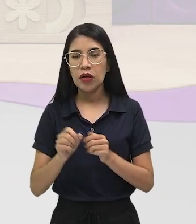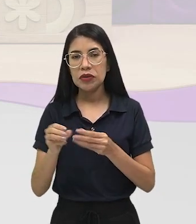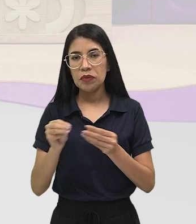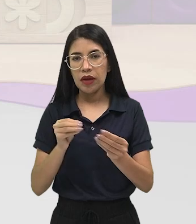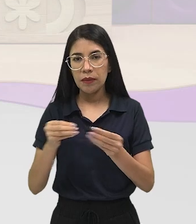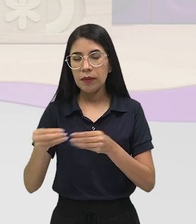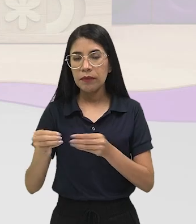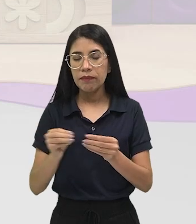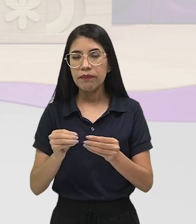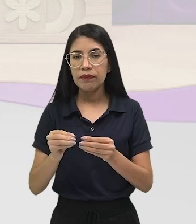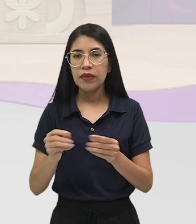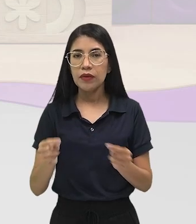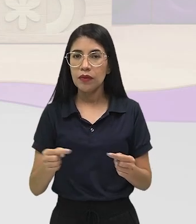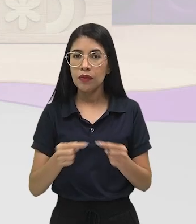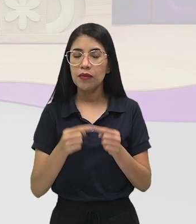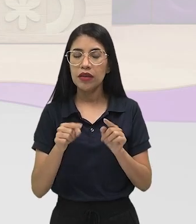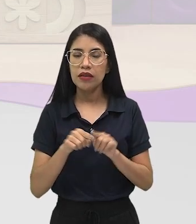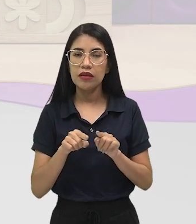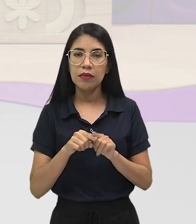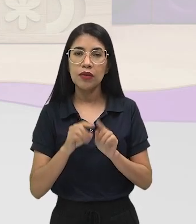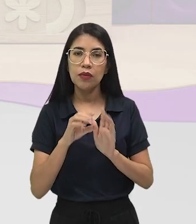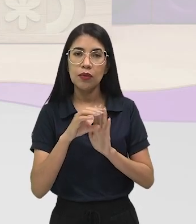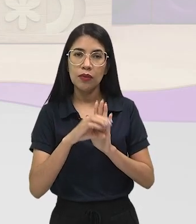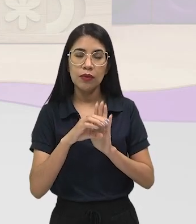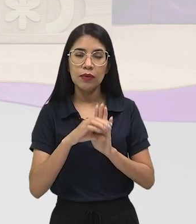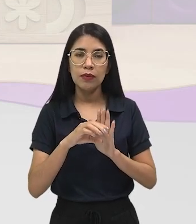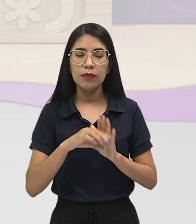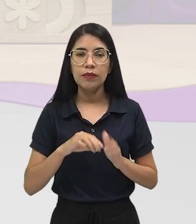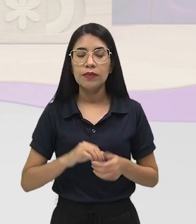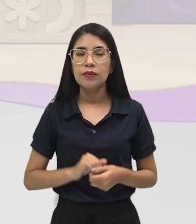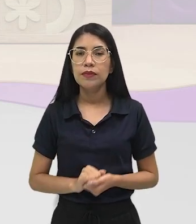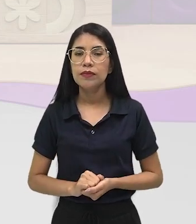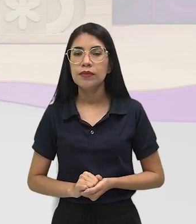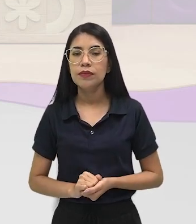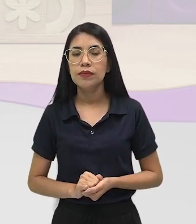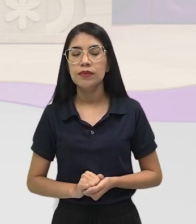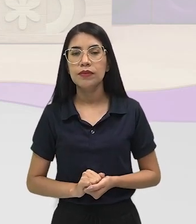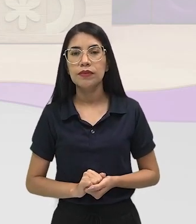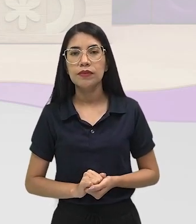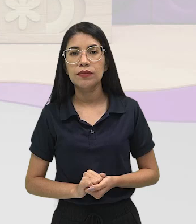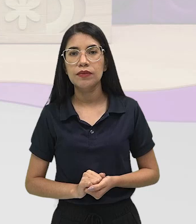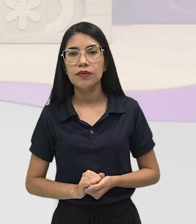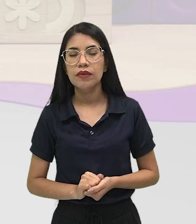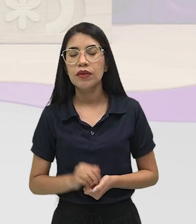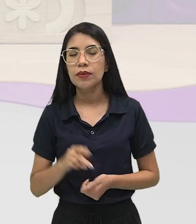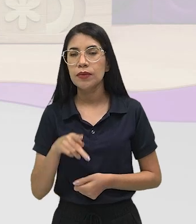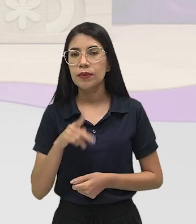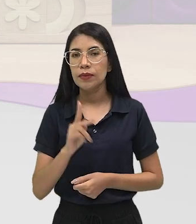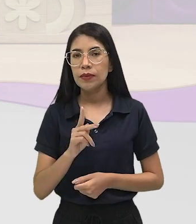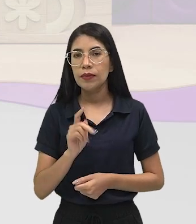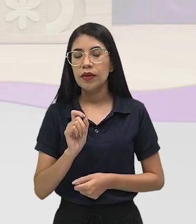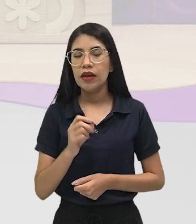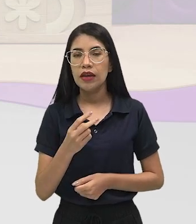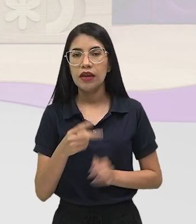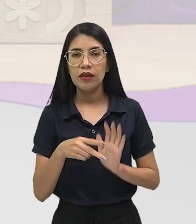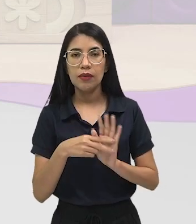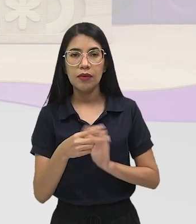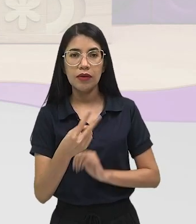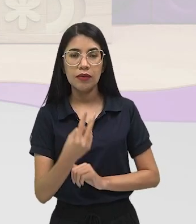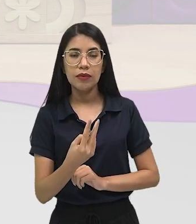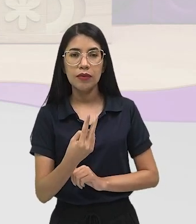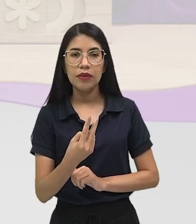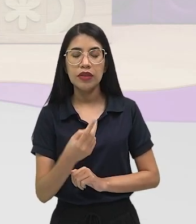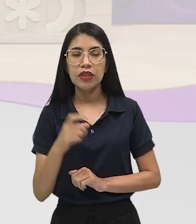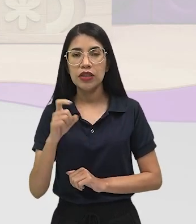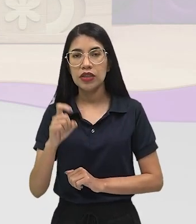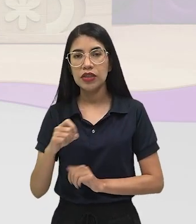isso daí tem a ver com essa deformação, tá? Então, vou colocar aqui um K, que vai ser 2, vai ser sempre 2,